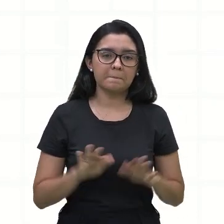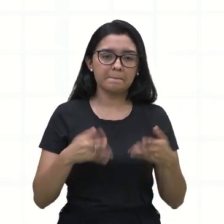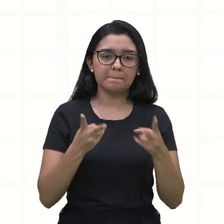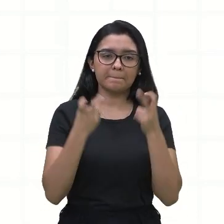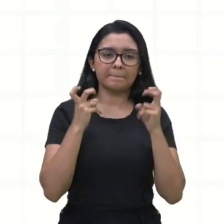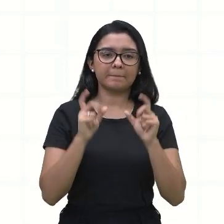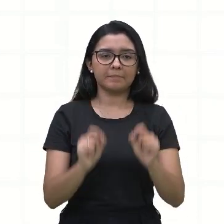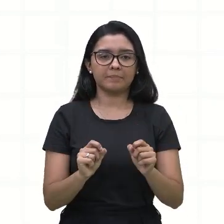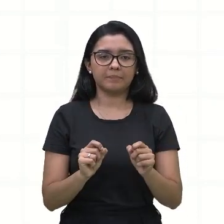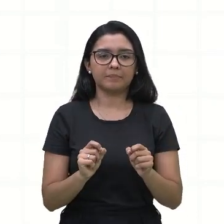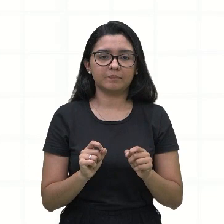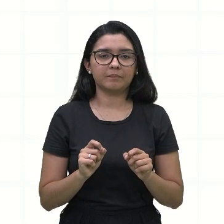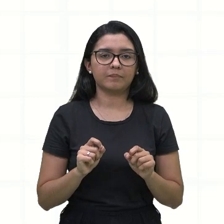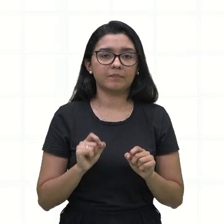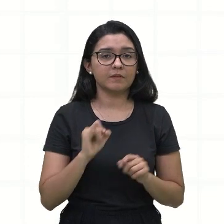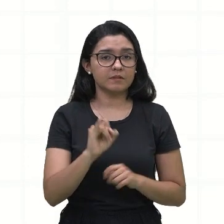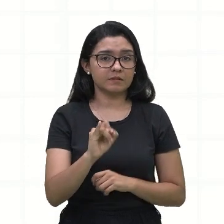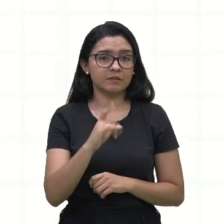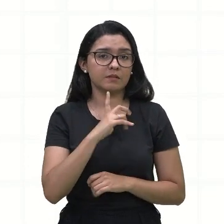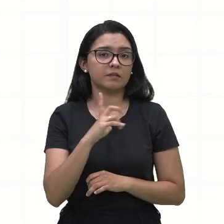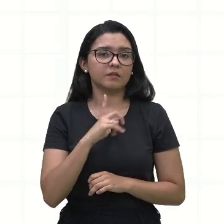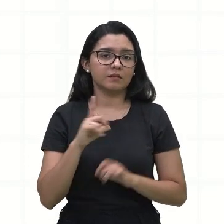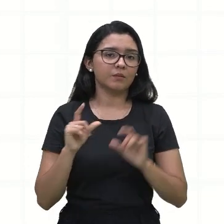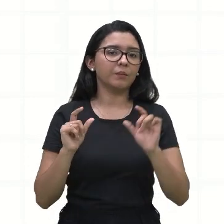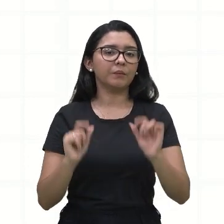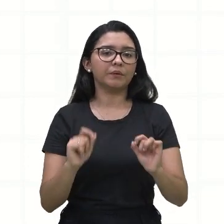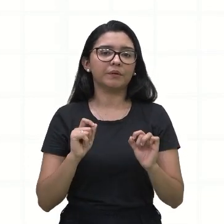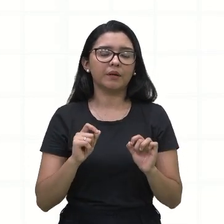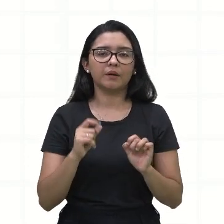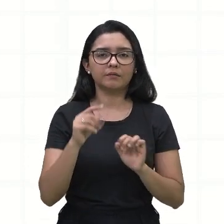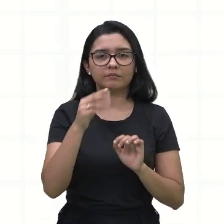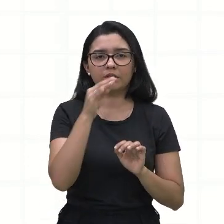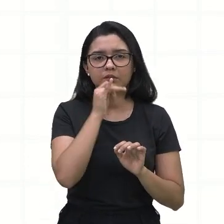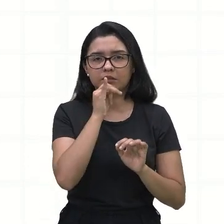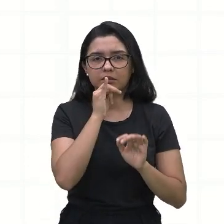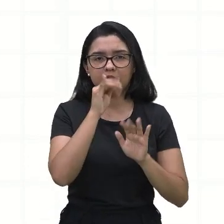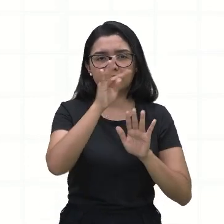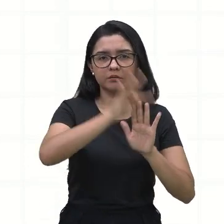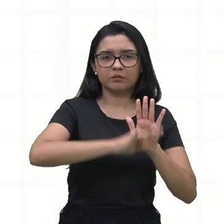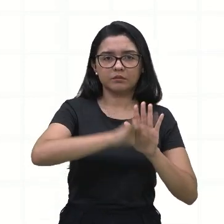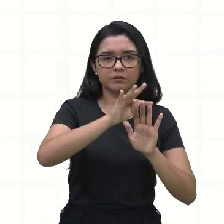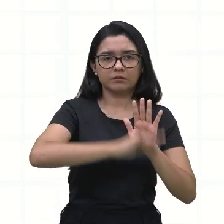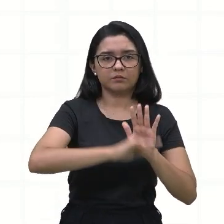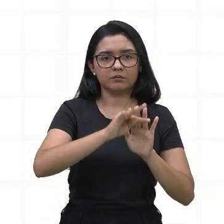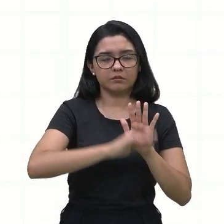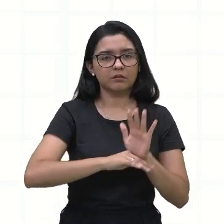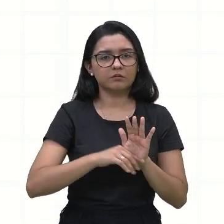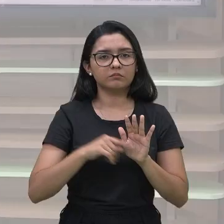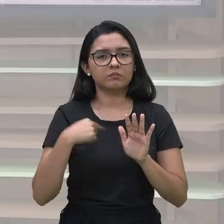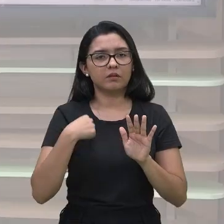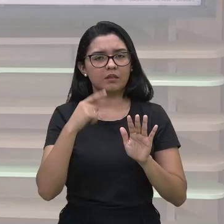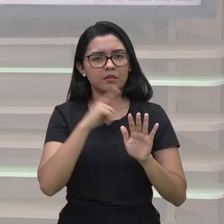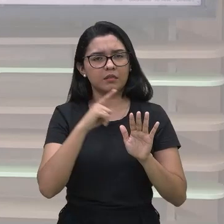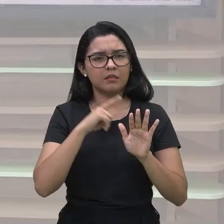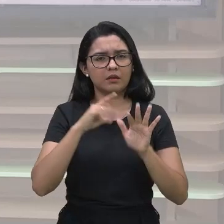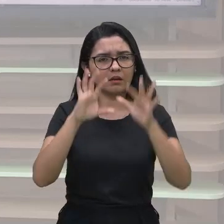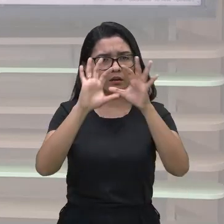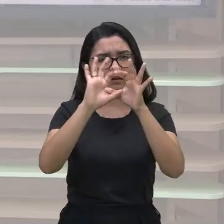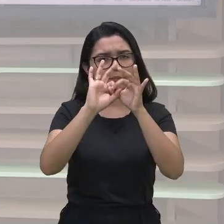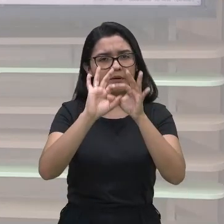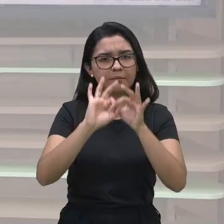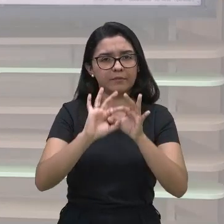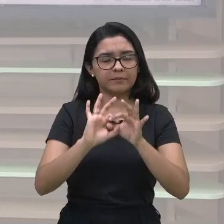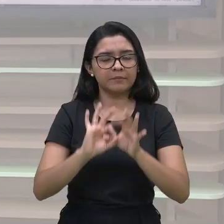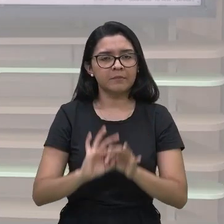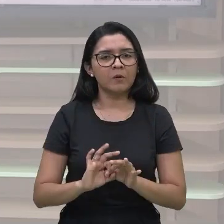aí que mesmo se eu utilizar um texto e manter toda a coerência, toda a